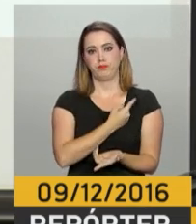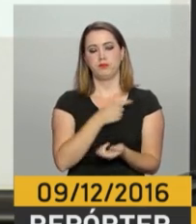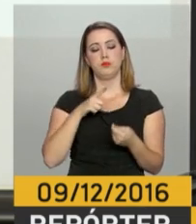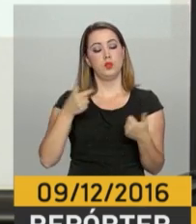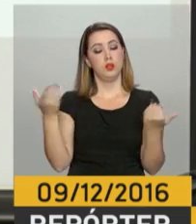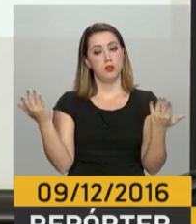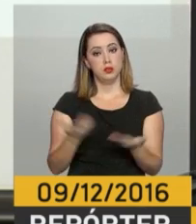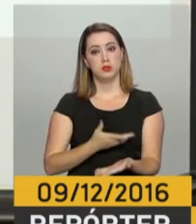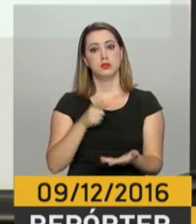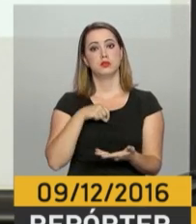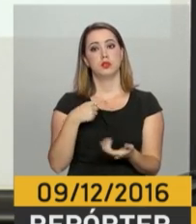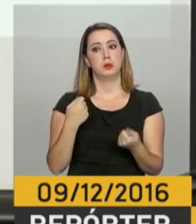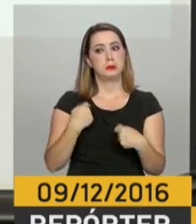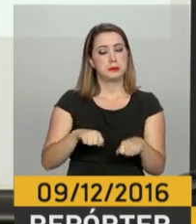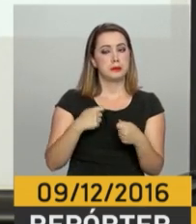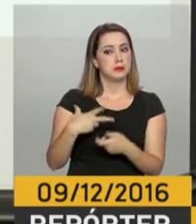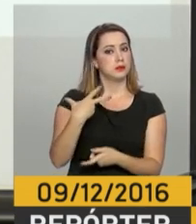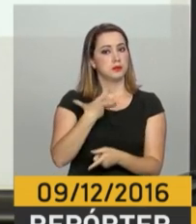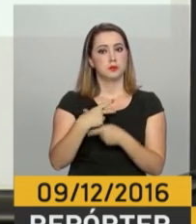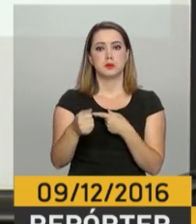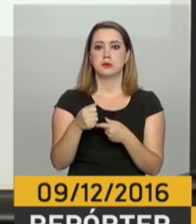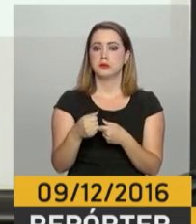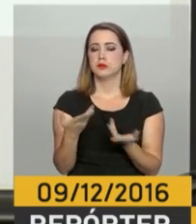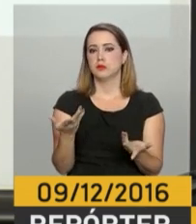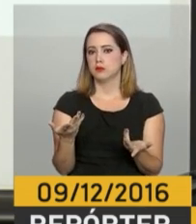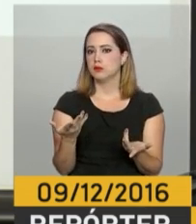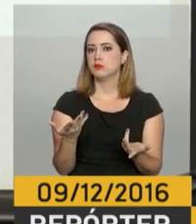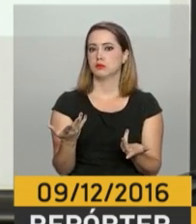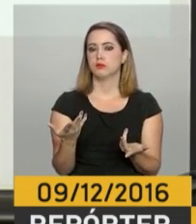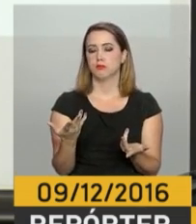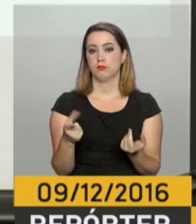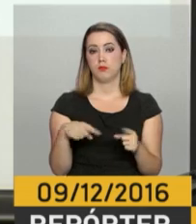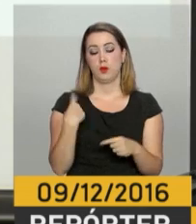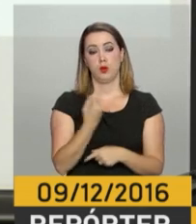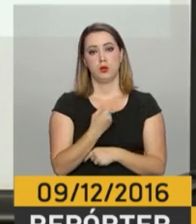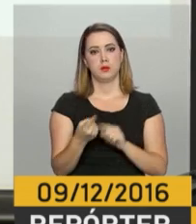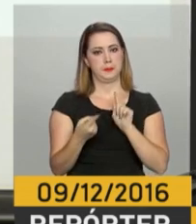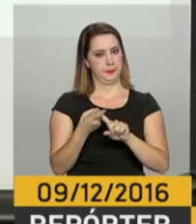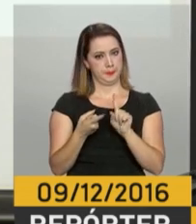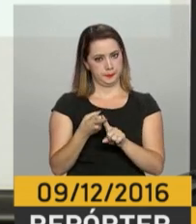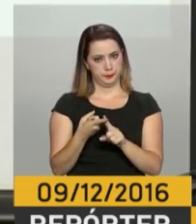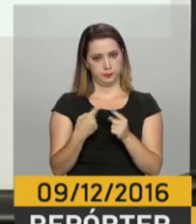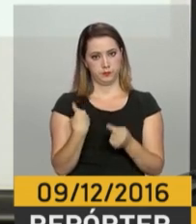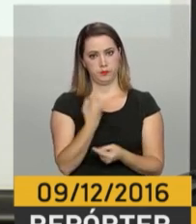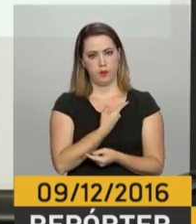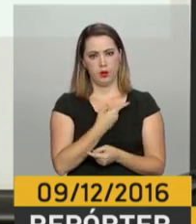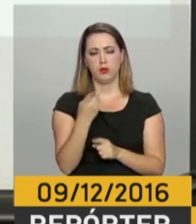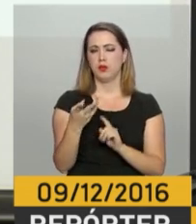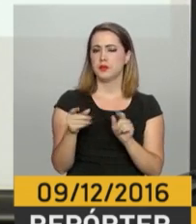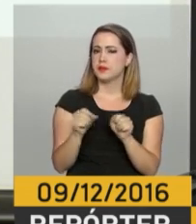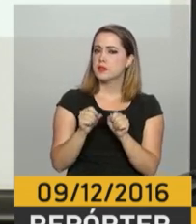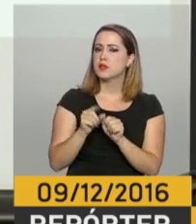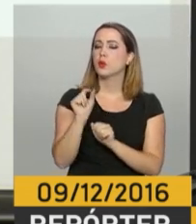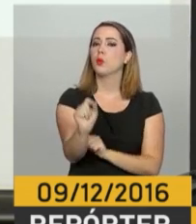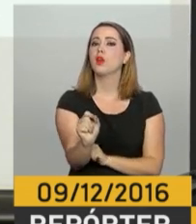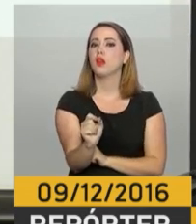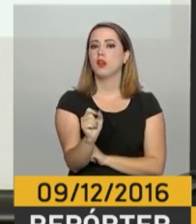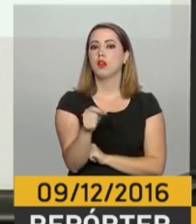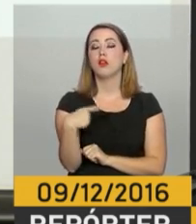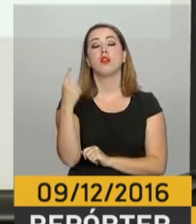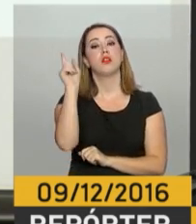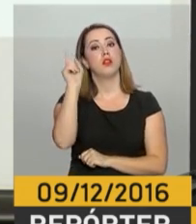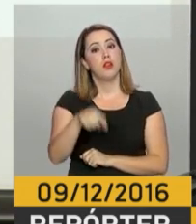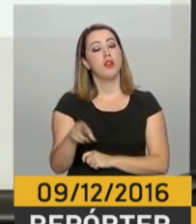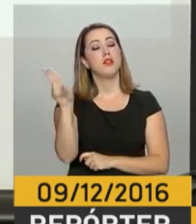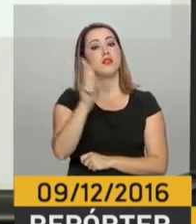dela estamos tentando sair. Então, a primeira coisa que estamos fazendo é aquilo que é mais trivial, aquilo que é